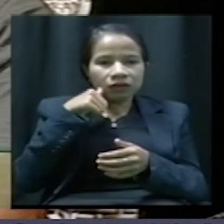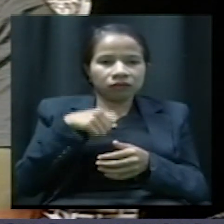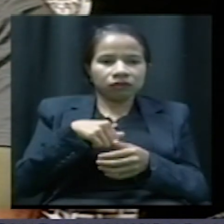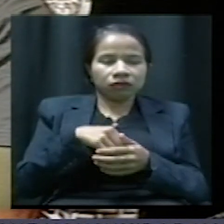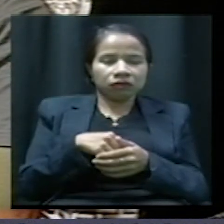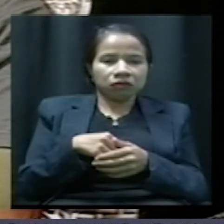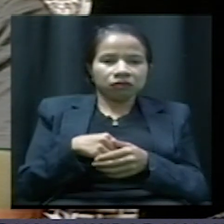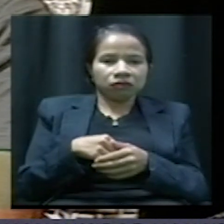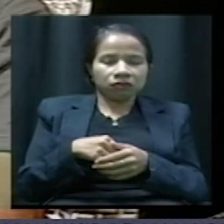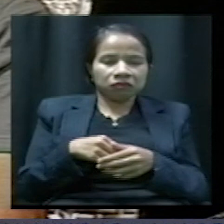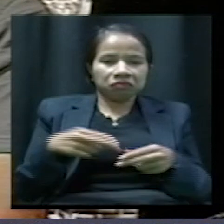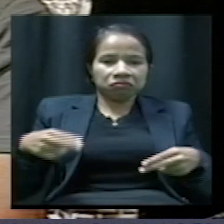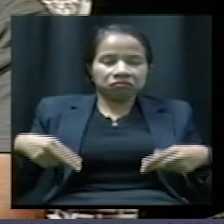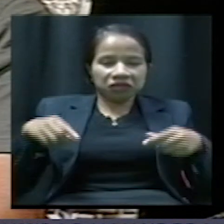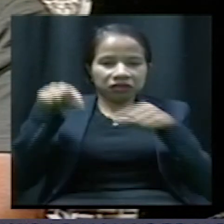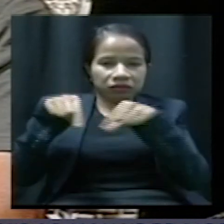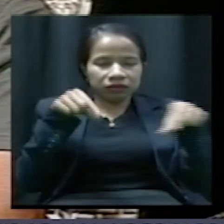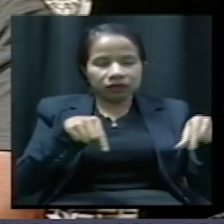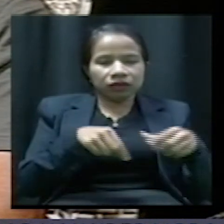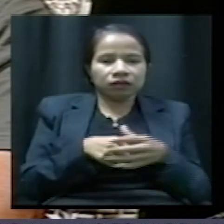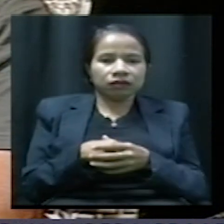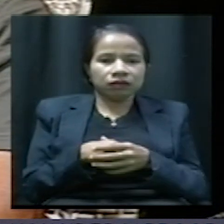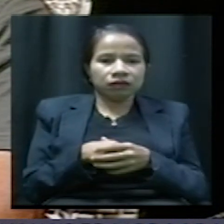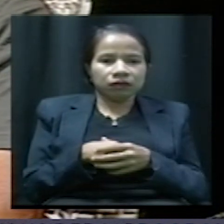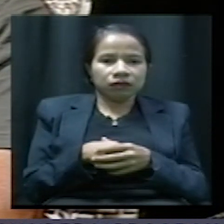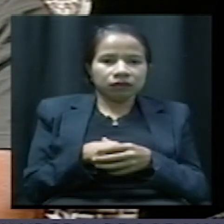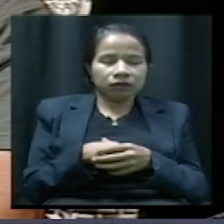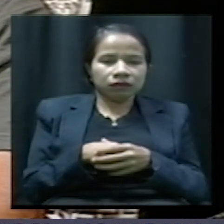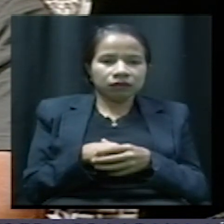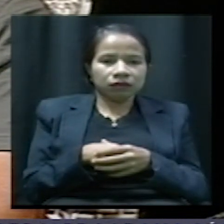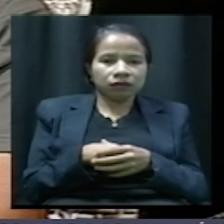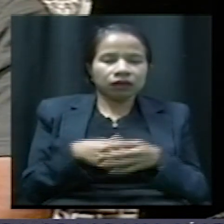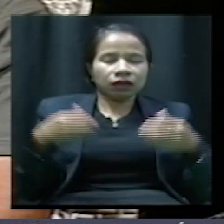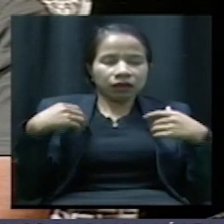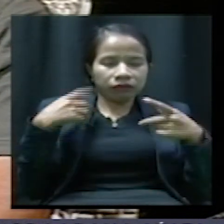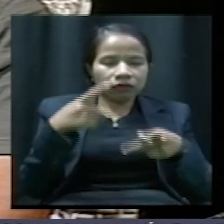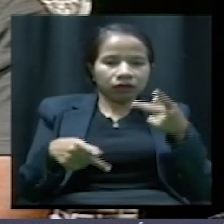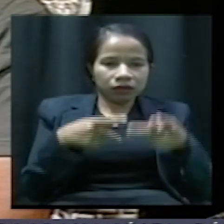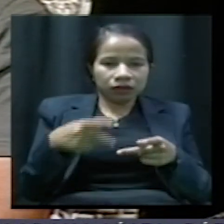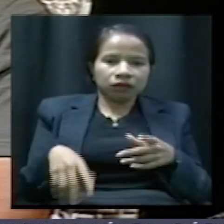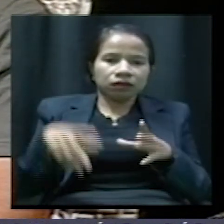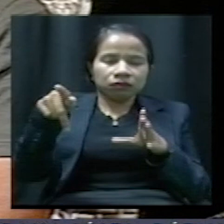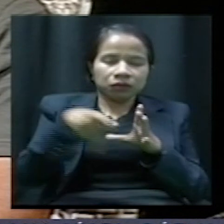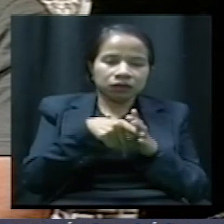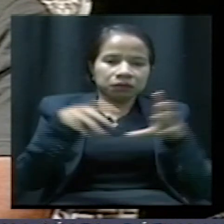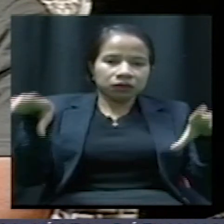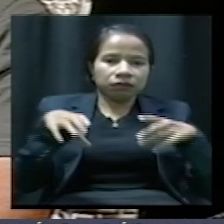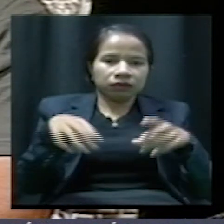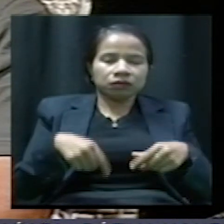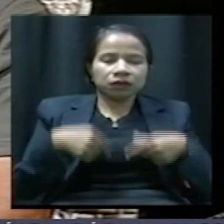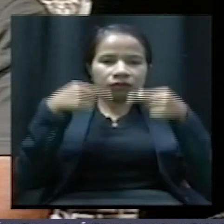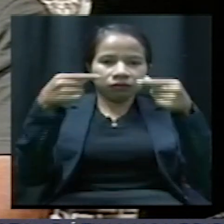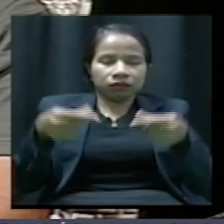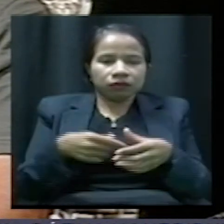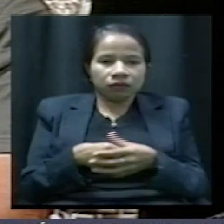seja condições deficientes, né? Nia e a qualidade ida para tu preencher critério serviço no beita